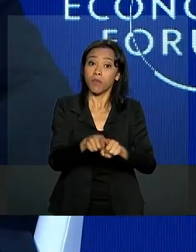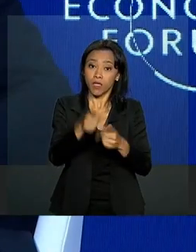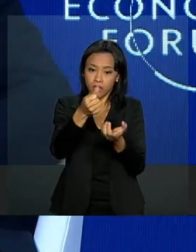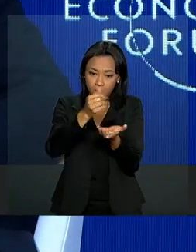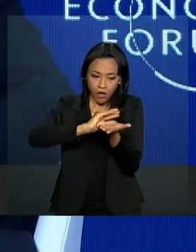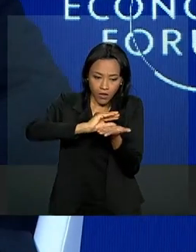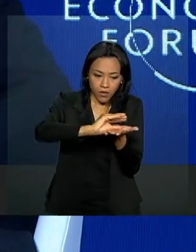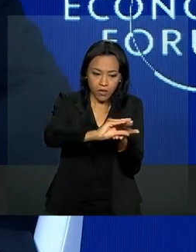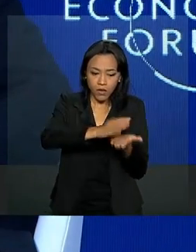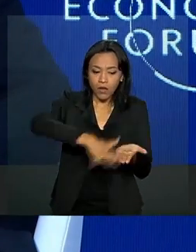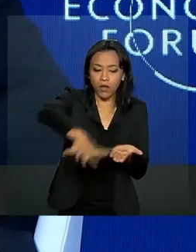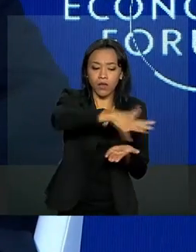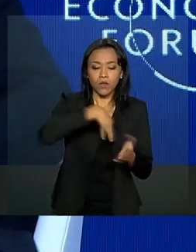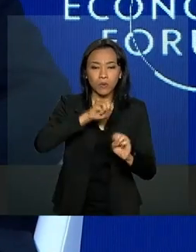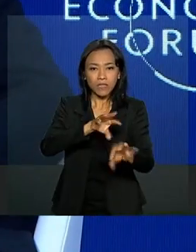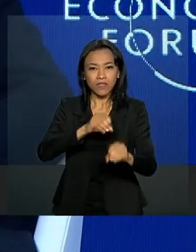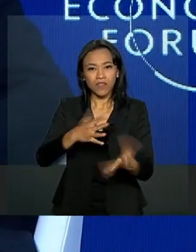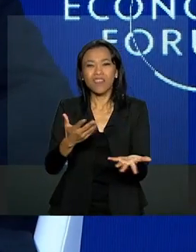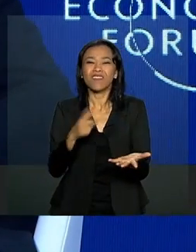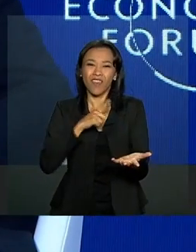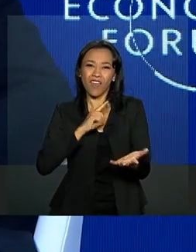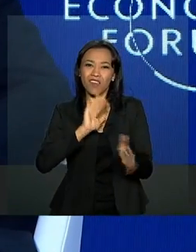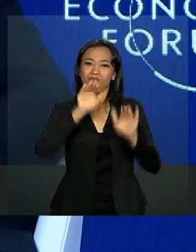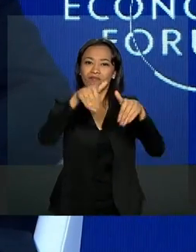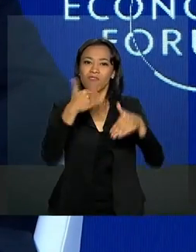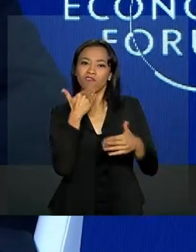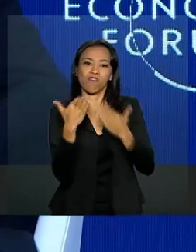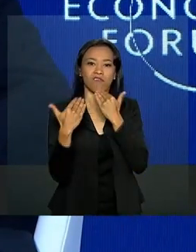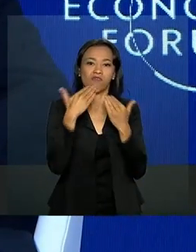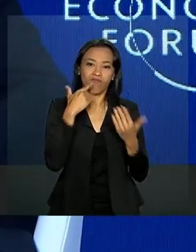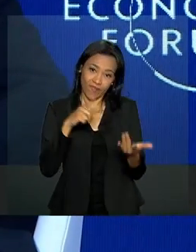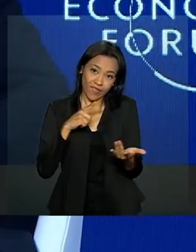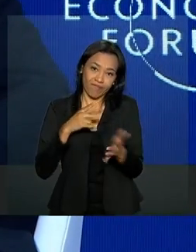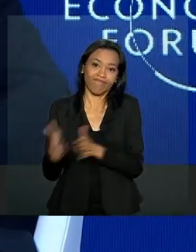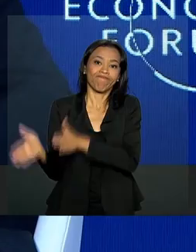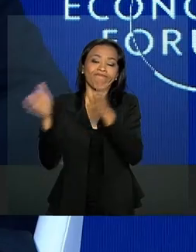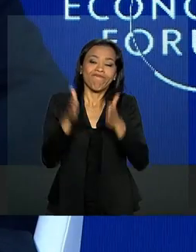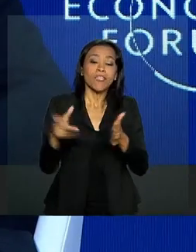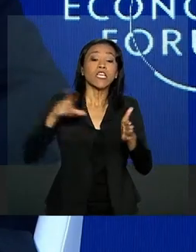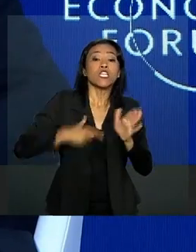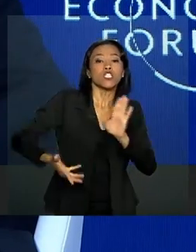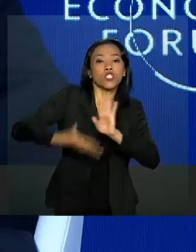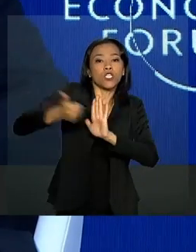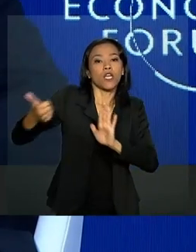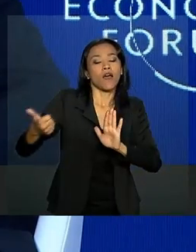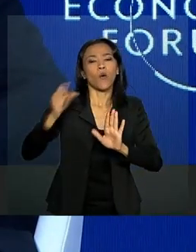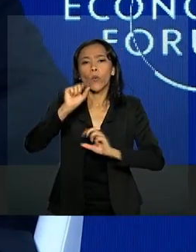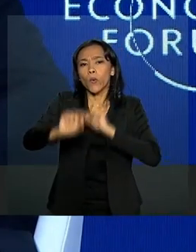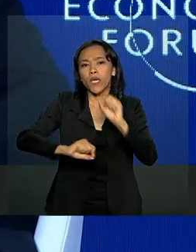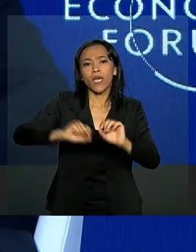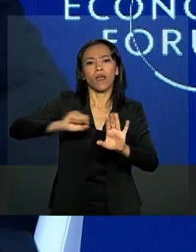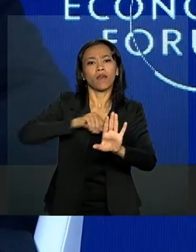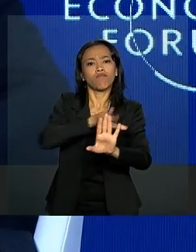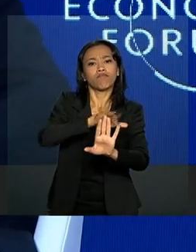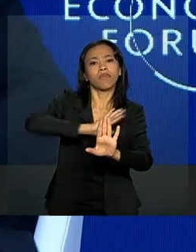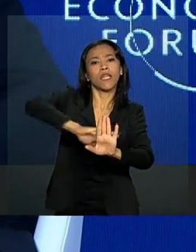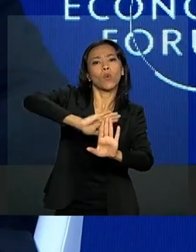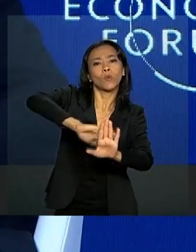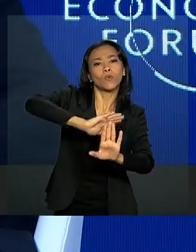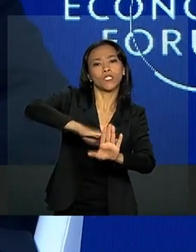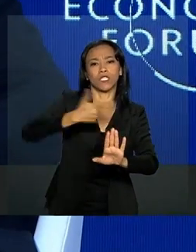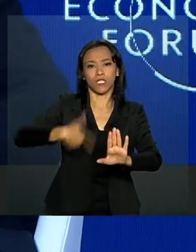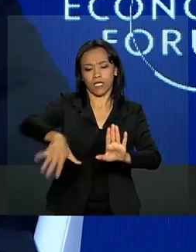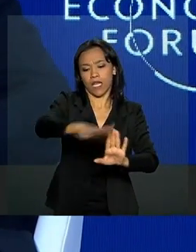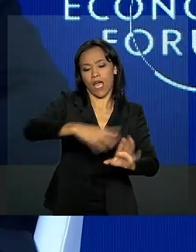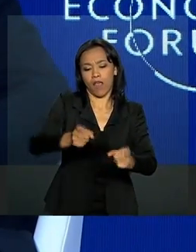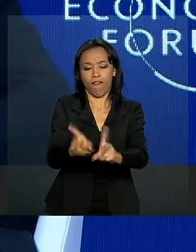ainda não eficiente, tirarmos o viés ideológico dos nossos negócios, não